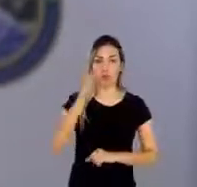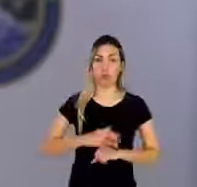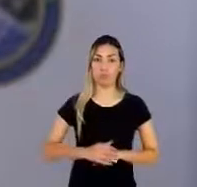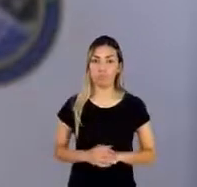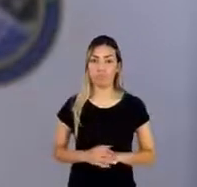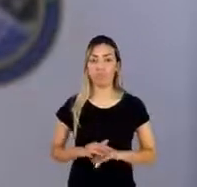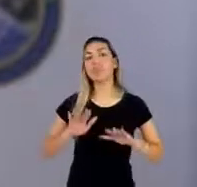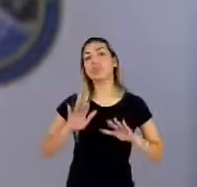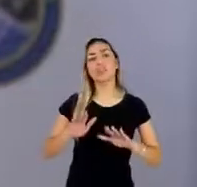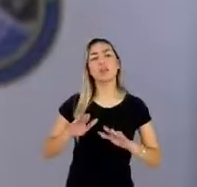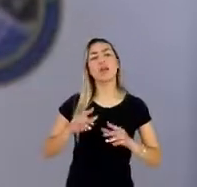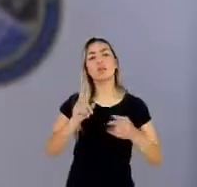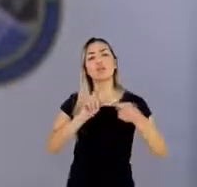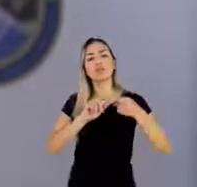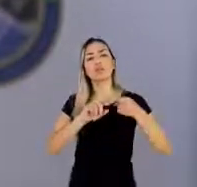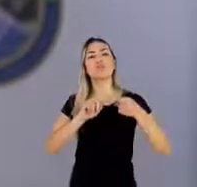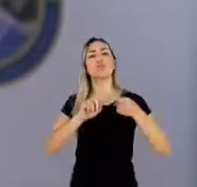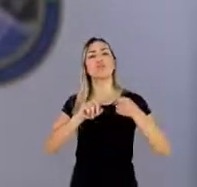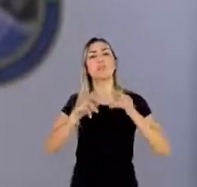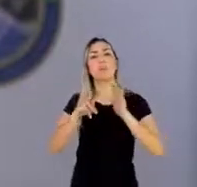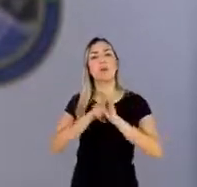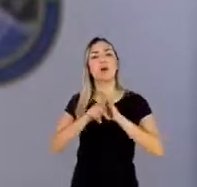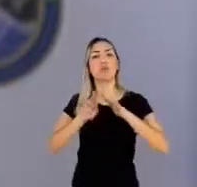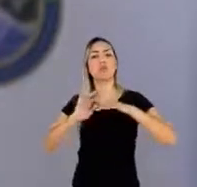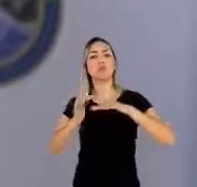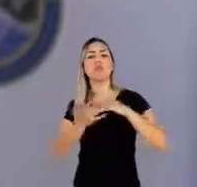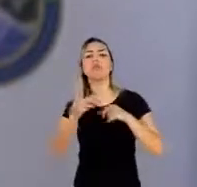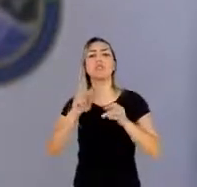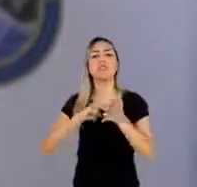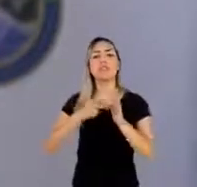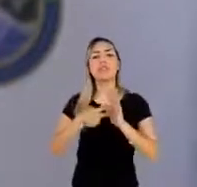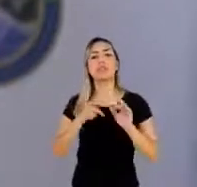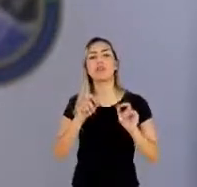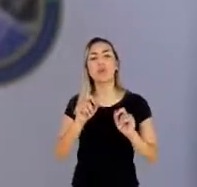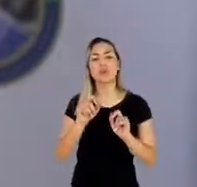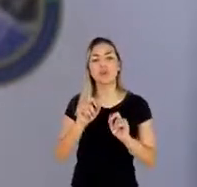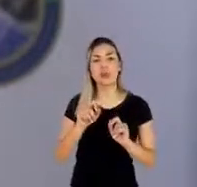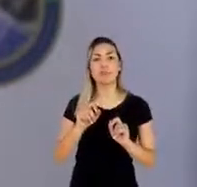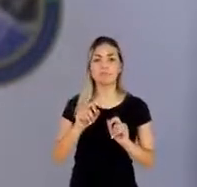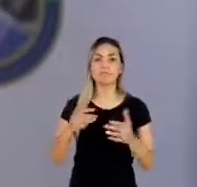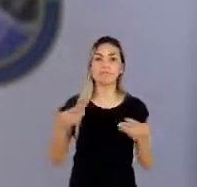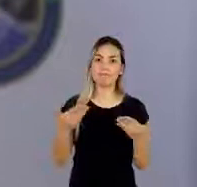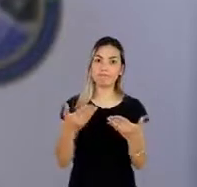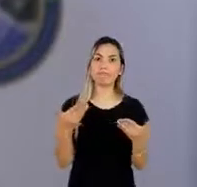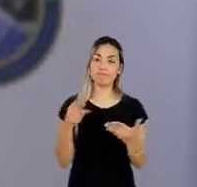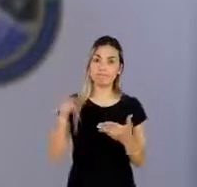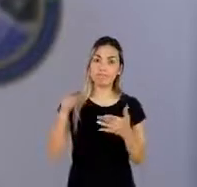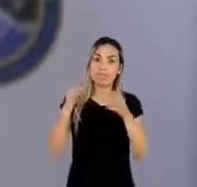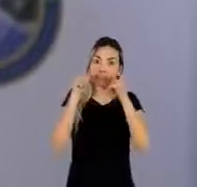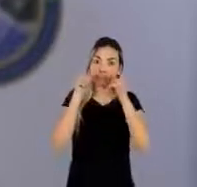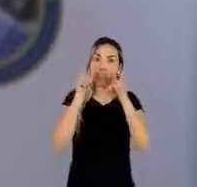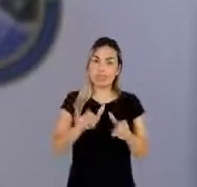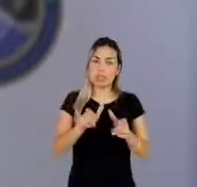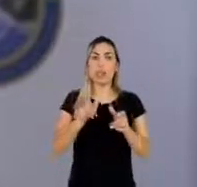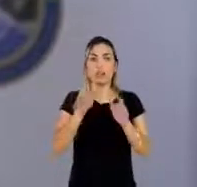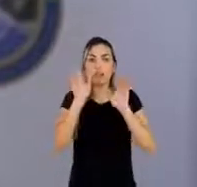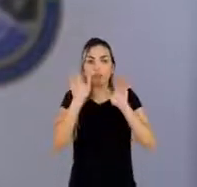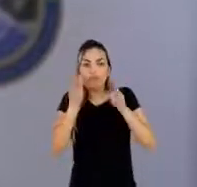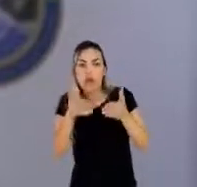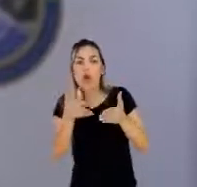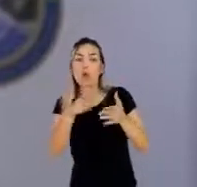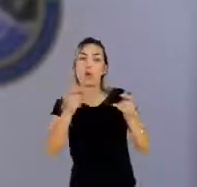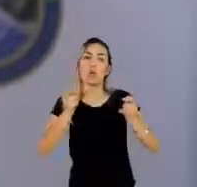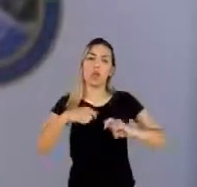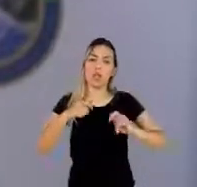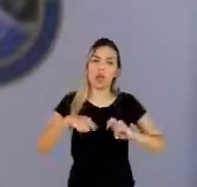digitalização o ministério de Minas e energia tem estado atento às enormes possibilidade que as